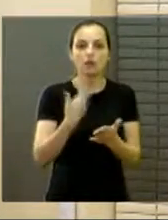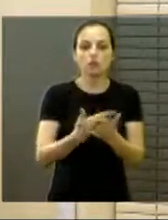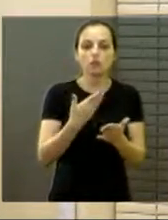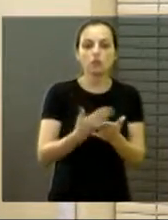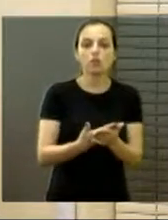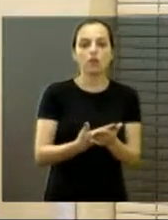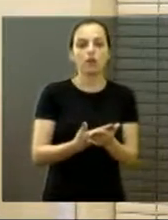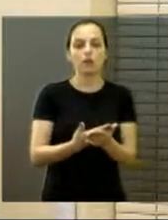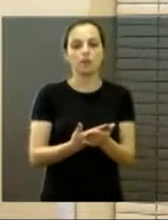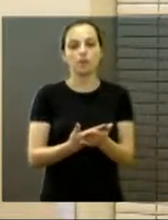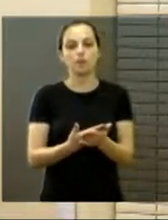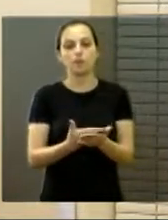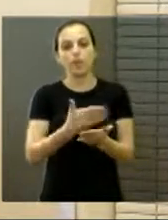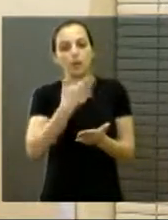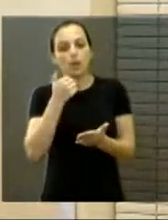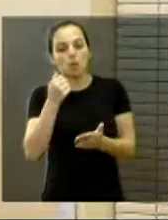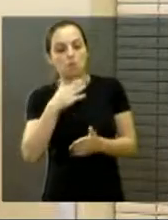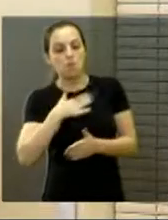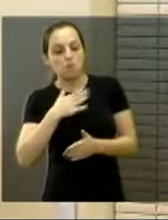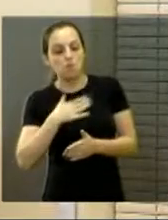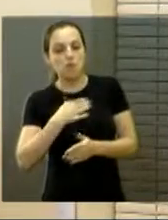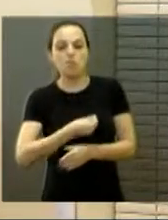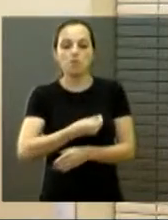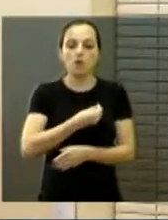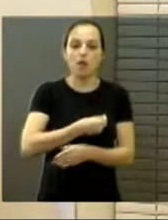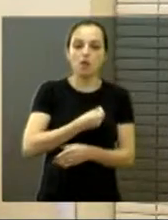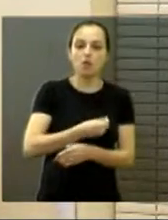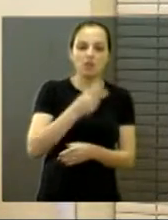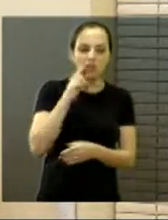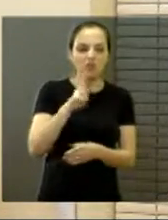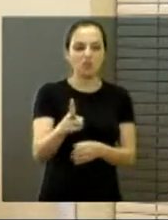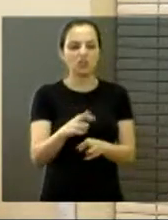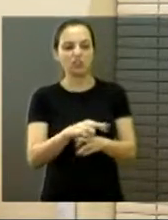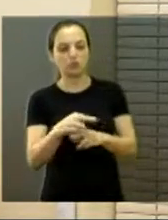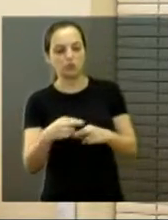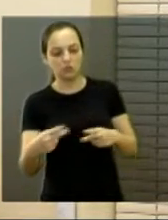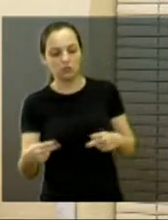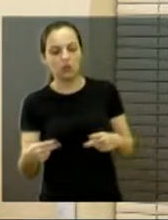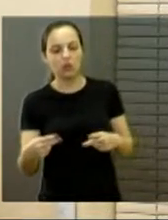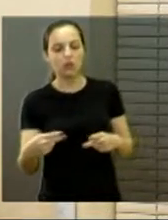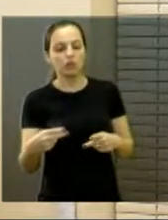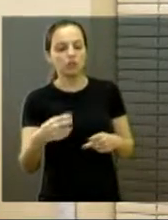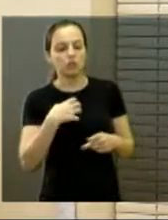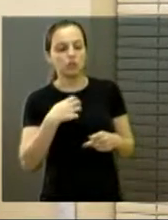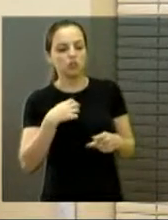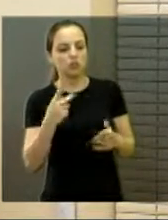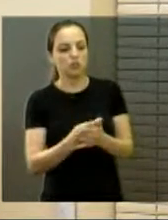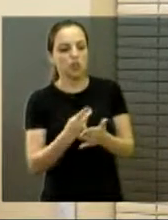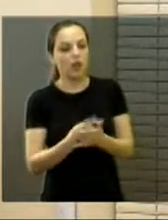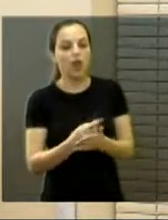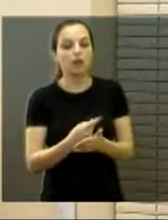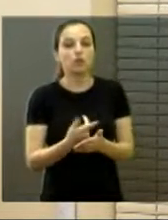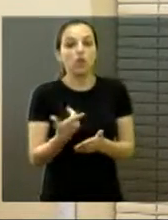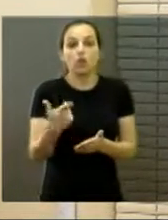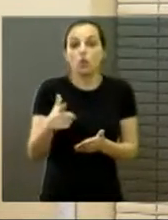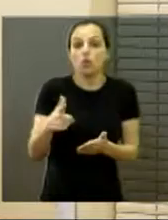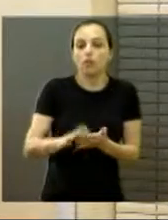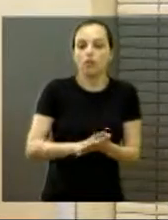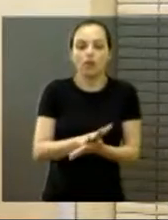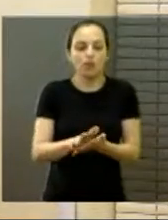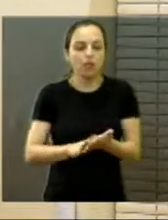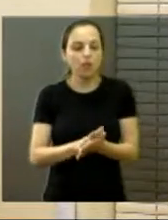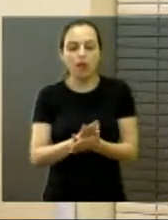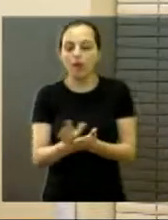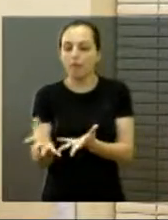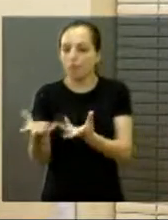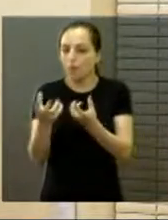buscar o melhor para mim, muitas vezes era mal vista, como acontece muitas vezes com estudante aqui. Elas não tiveram não só o